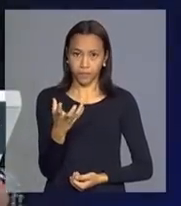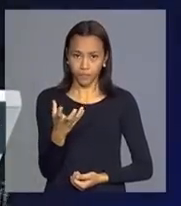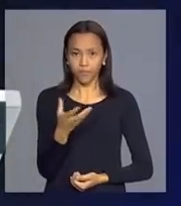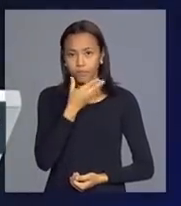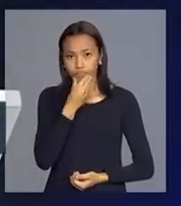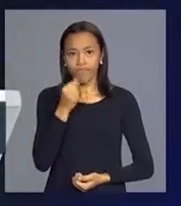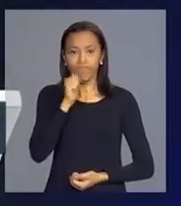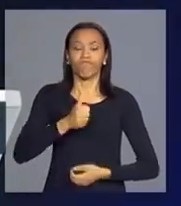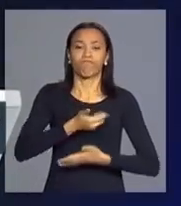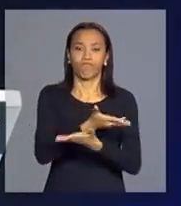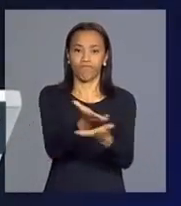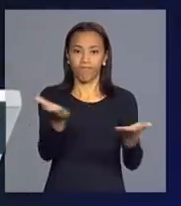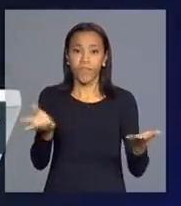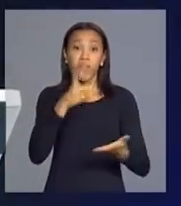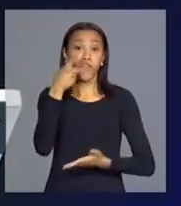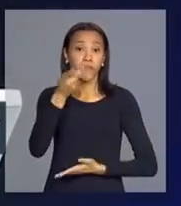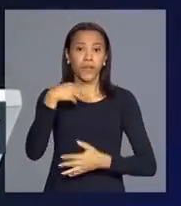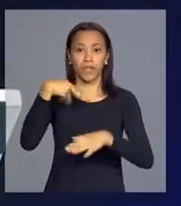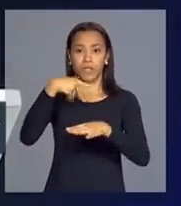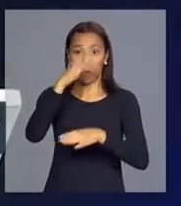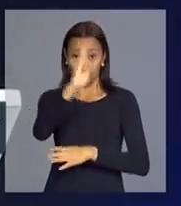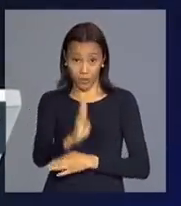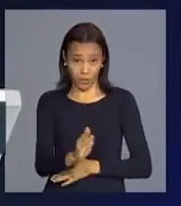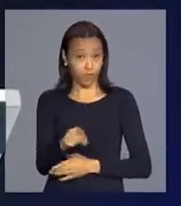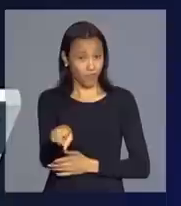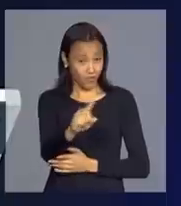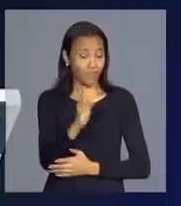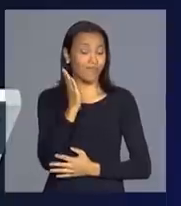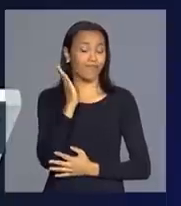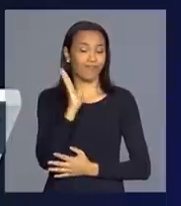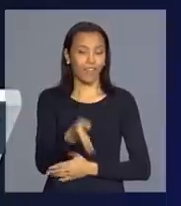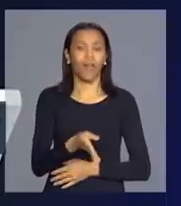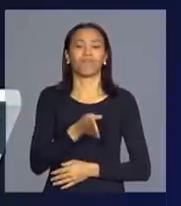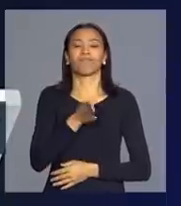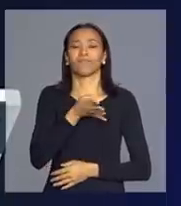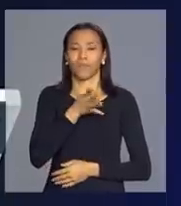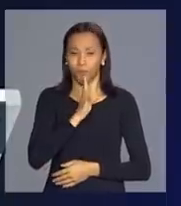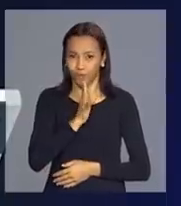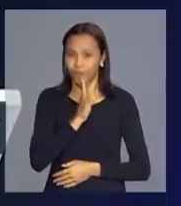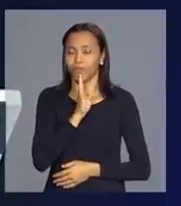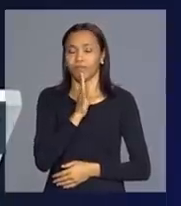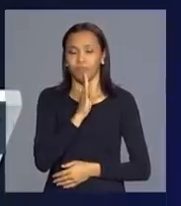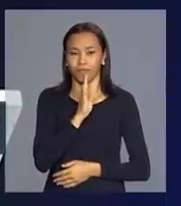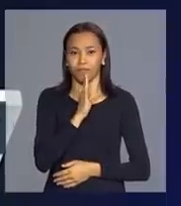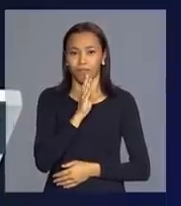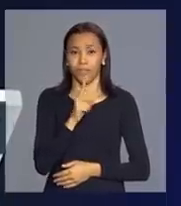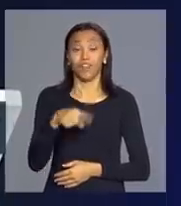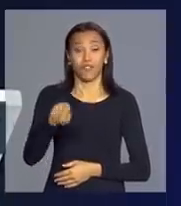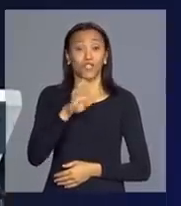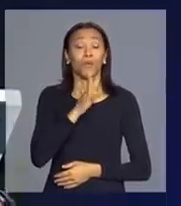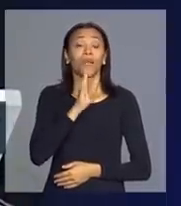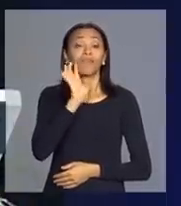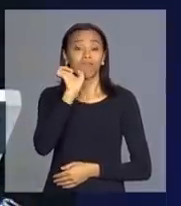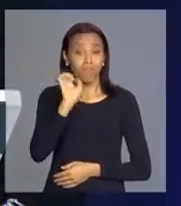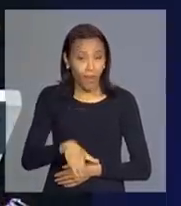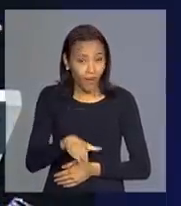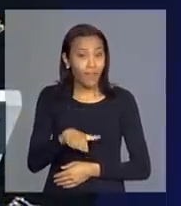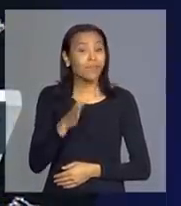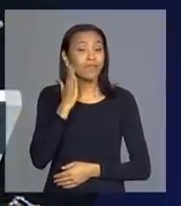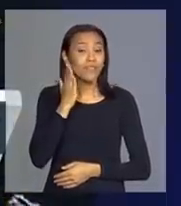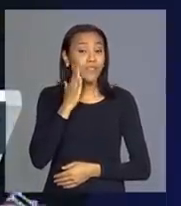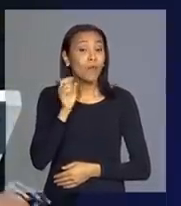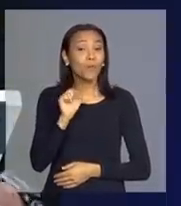senhoras e senhores, falar sobre um Brasil que os senhores e as senhoras conhecem. E conhecem bem e conhecem de